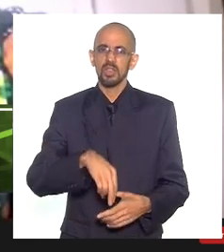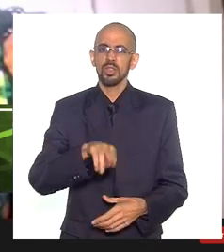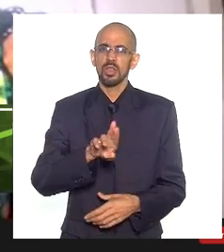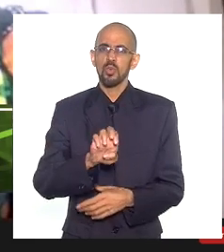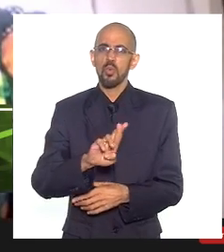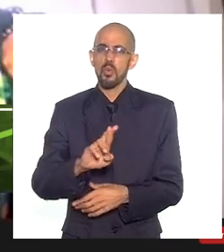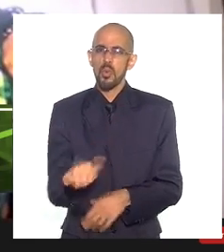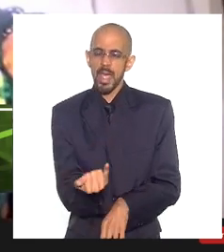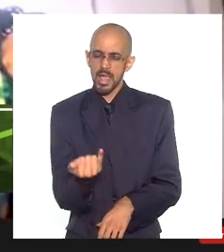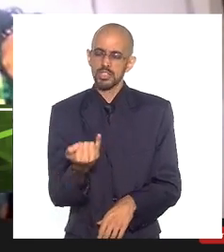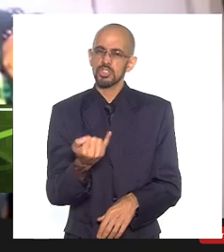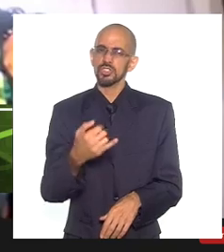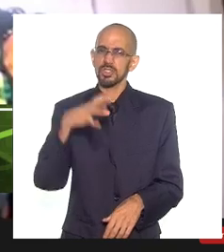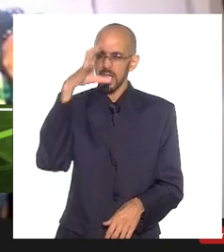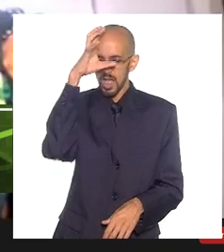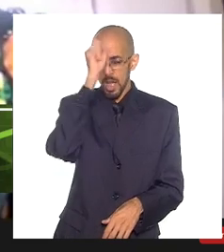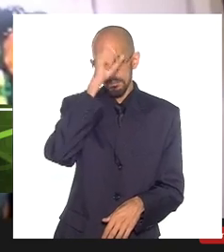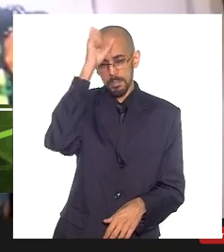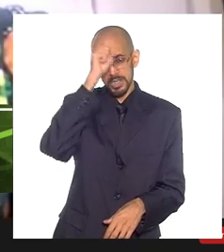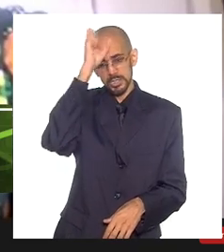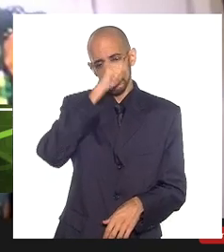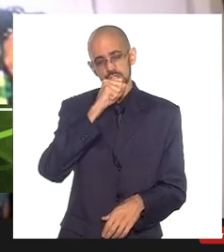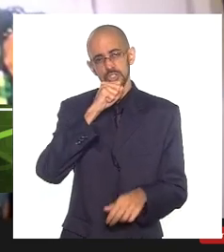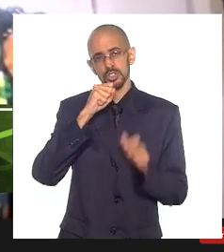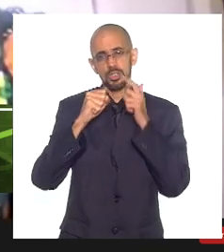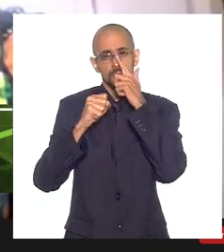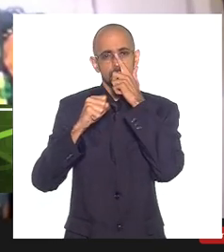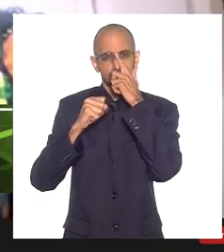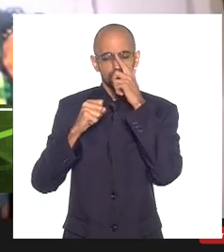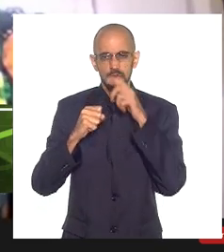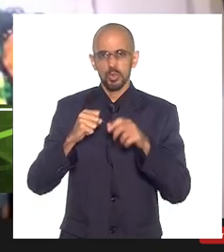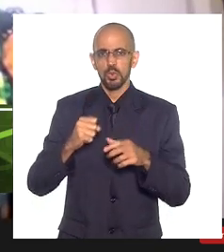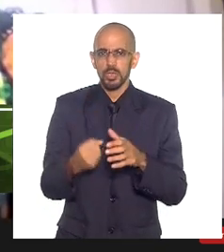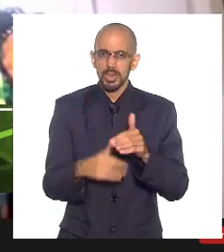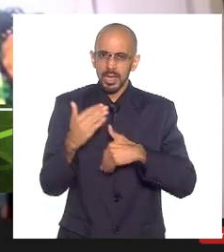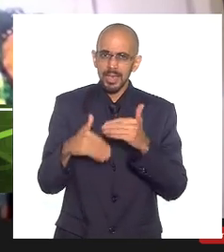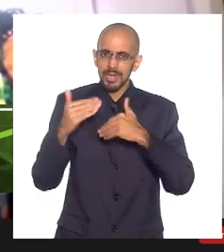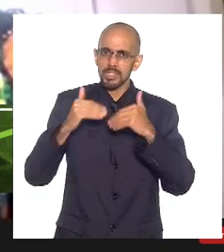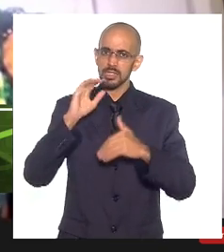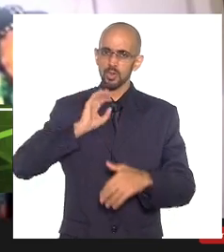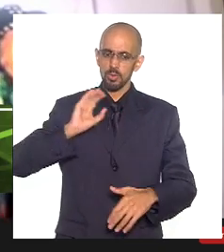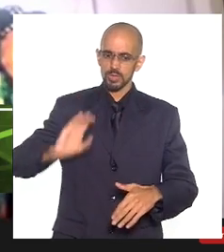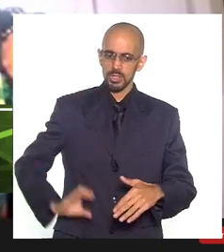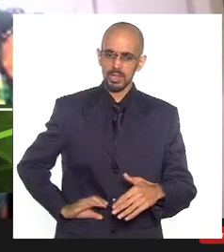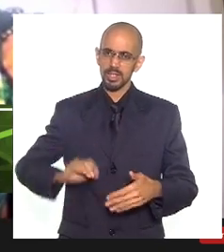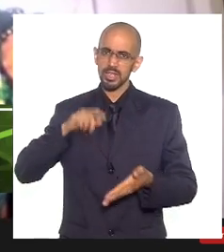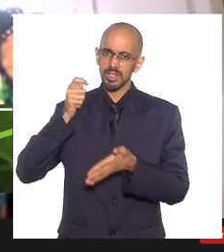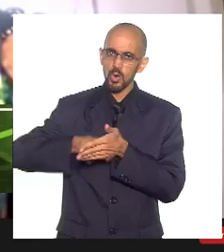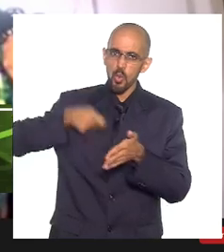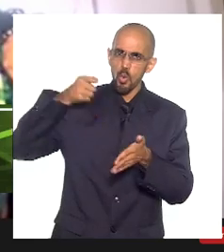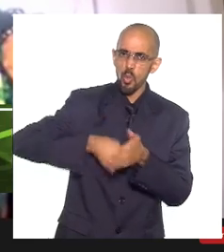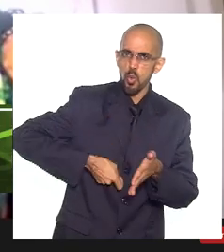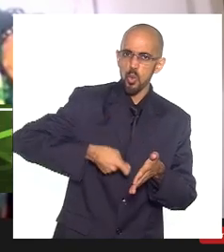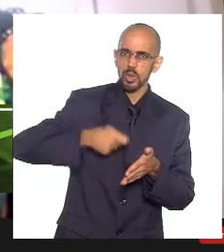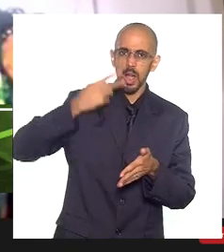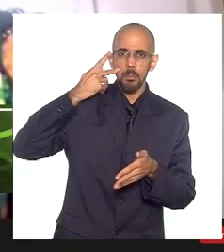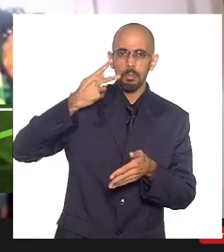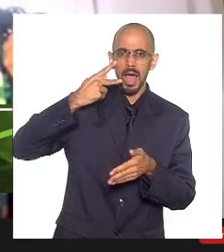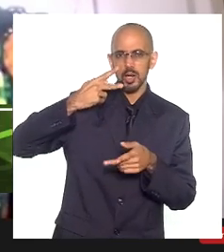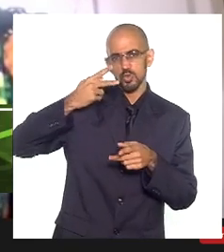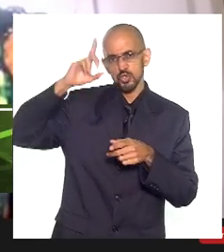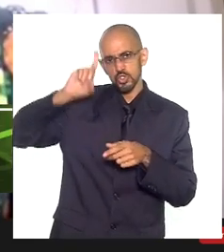militante, de ter me constituído como cidadã que luta pelos seus direitos muito a partir dos enfrentamentos que travamos na